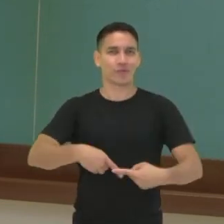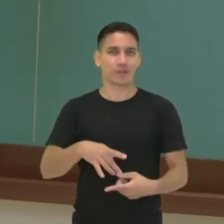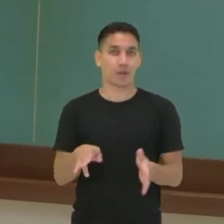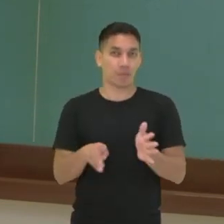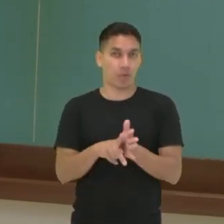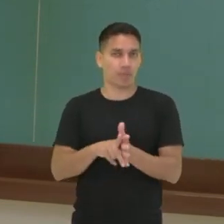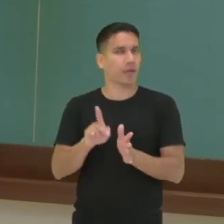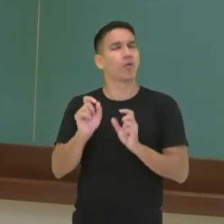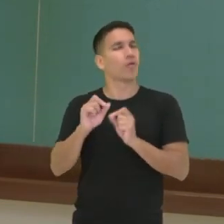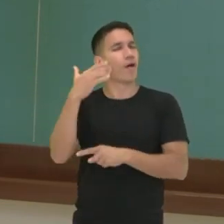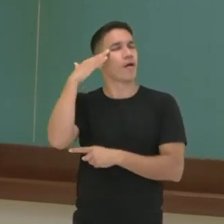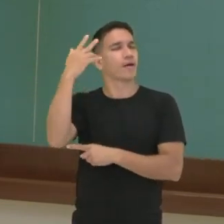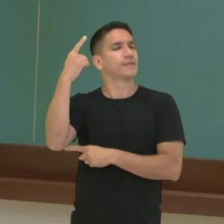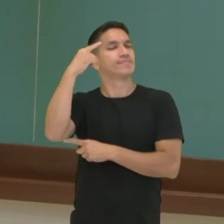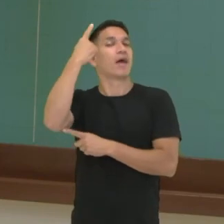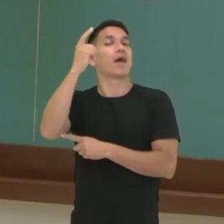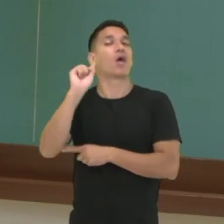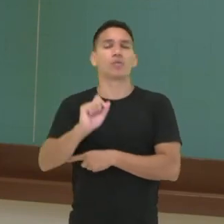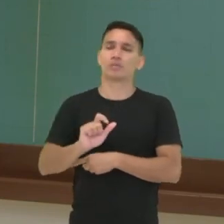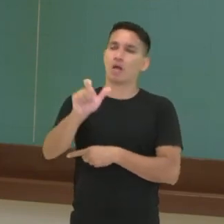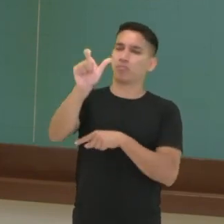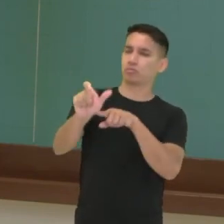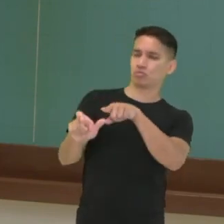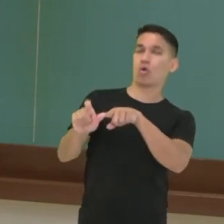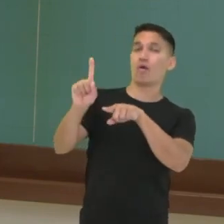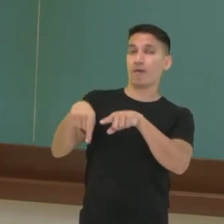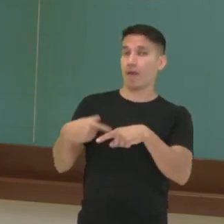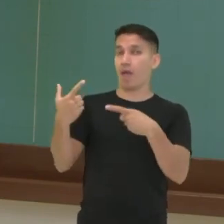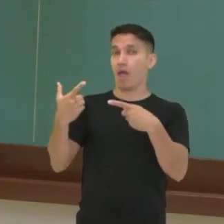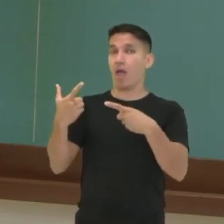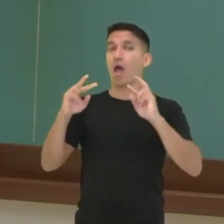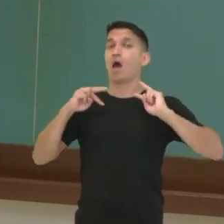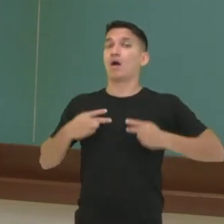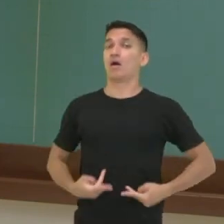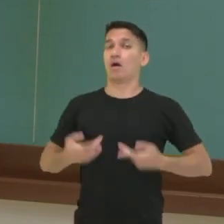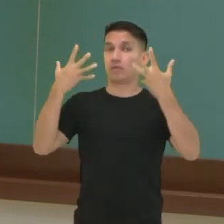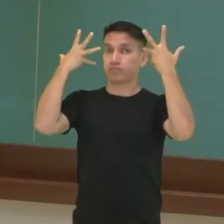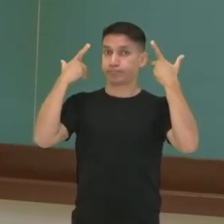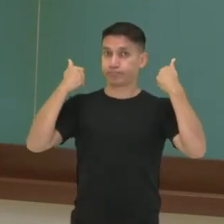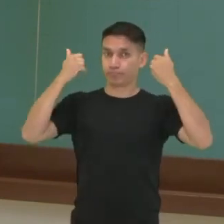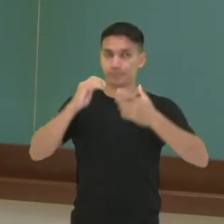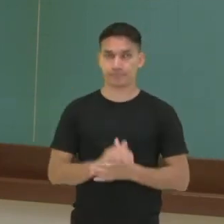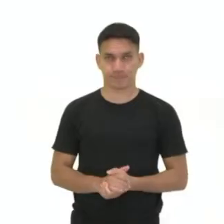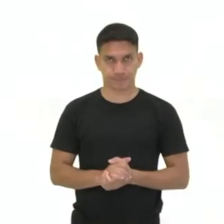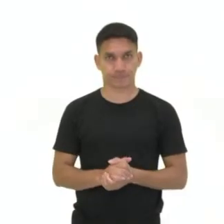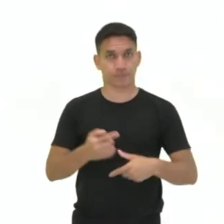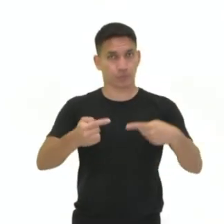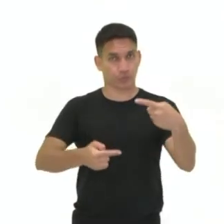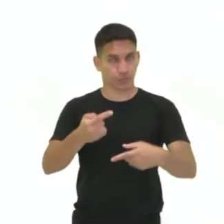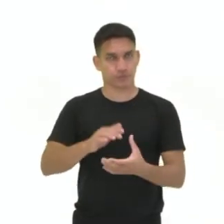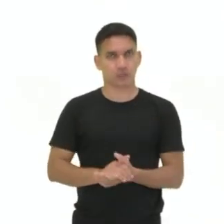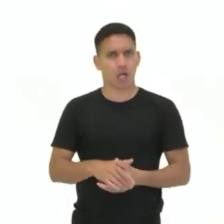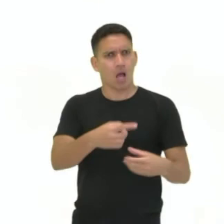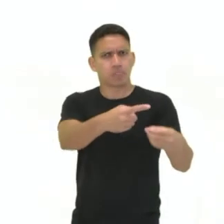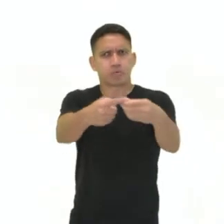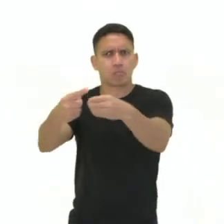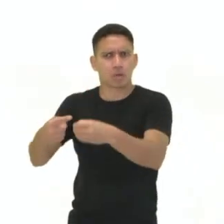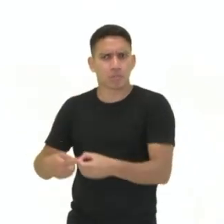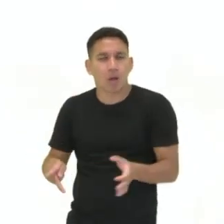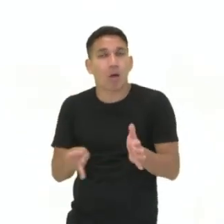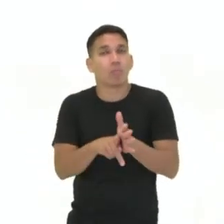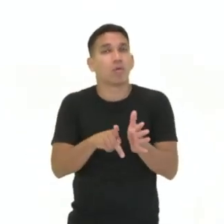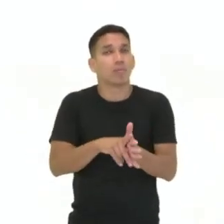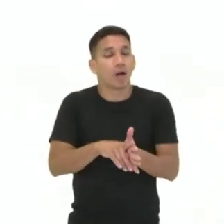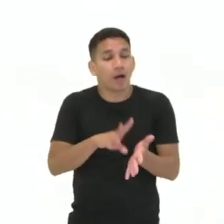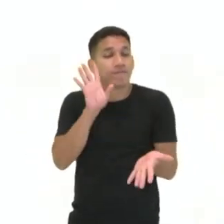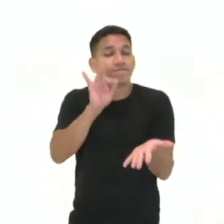famosa ideia de que o homem é um animal político. Ele diz o seguinte: a cidade encontra-se entre as realidades que